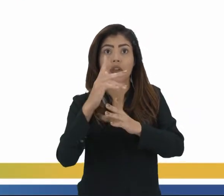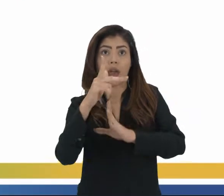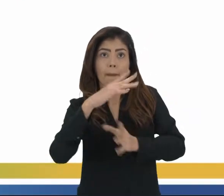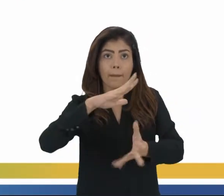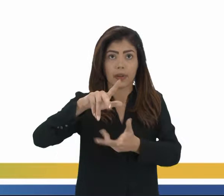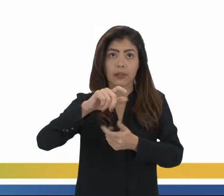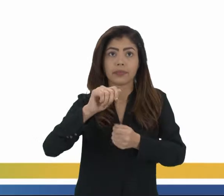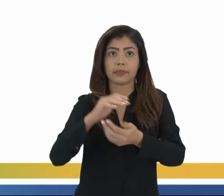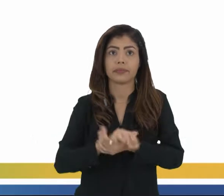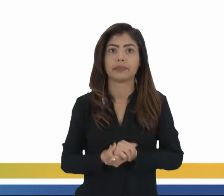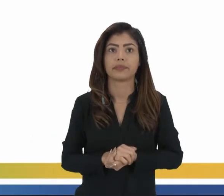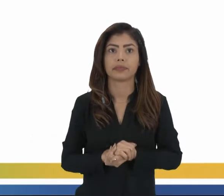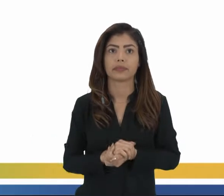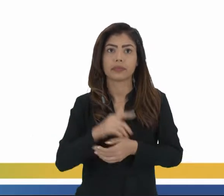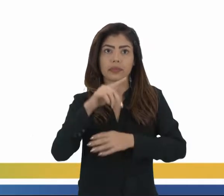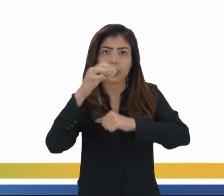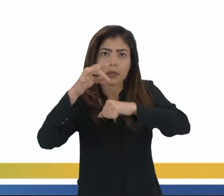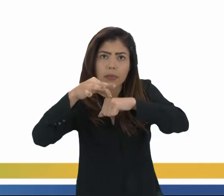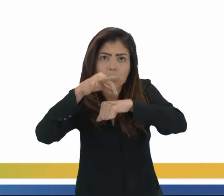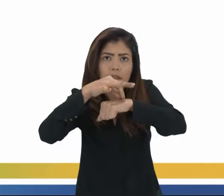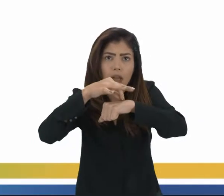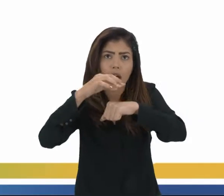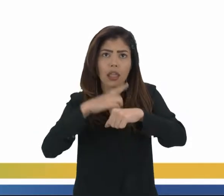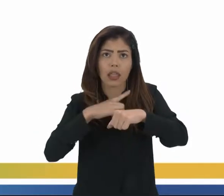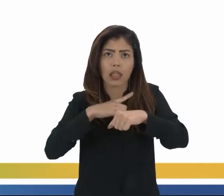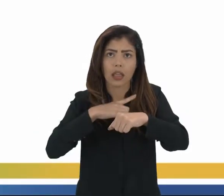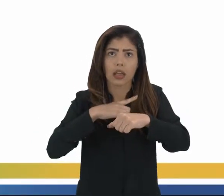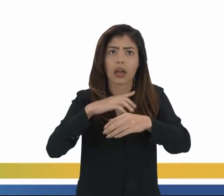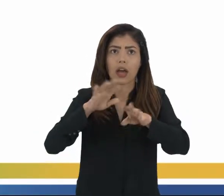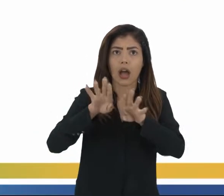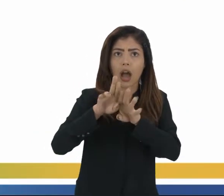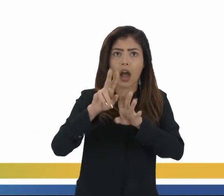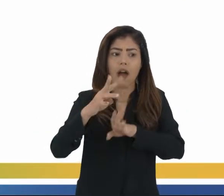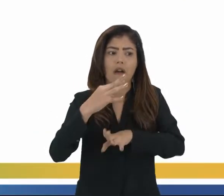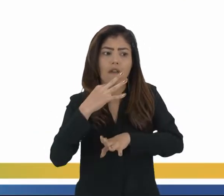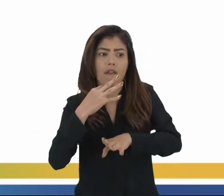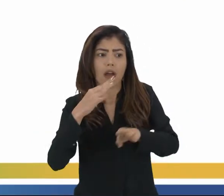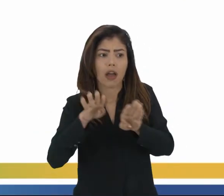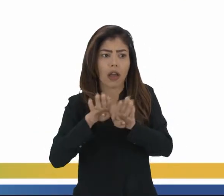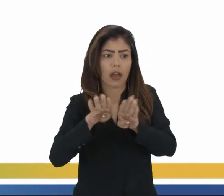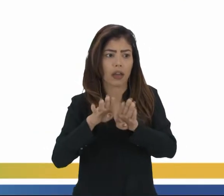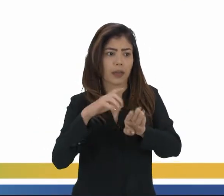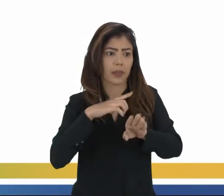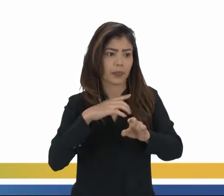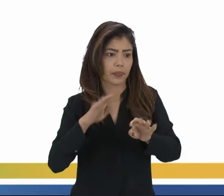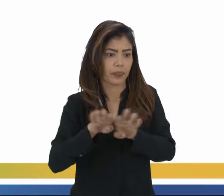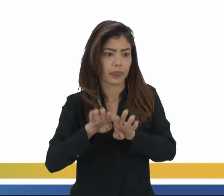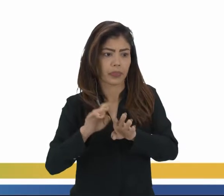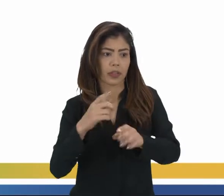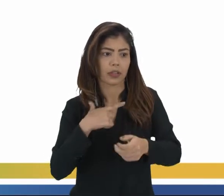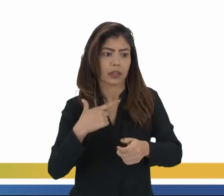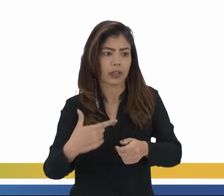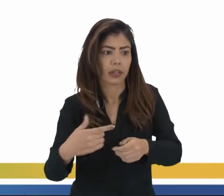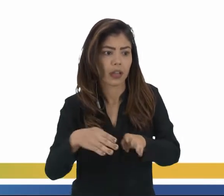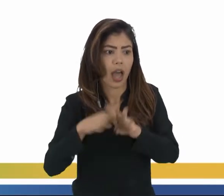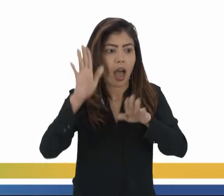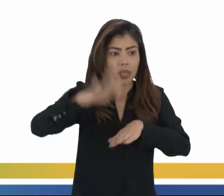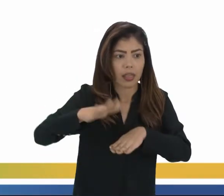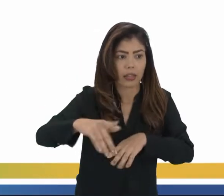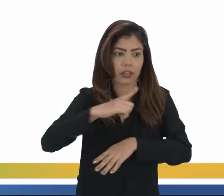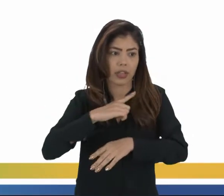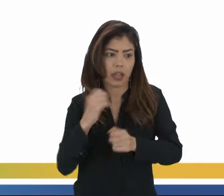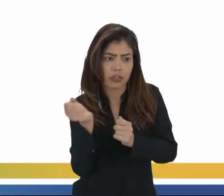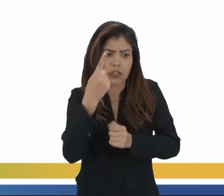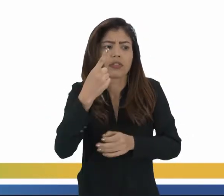y planetas. El mariquita se adorna con un jazmín sin vergüenza. La tarde se